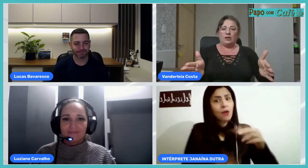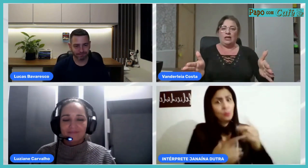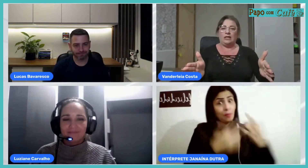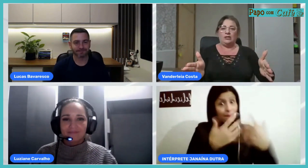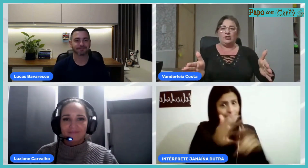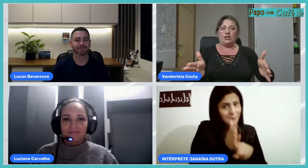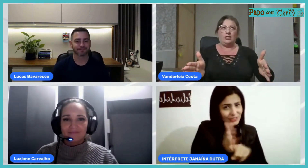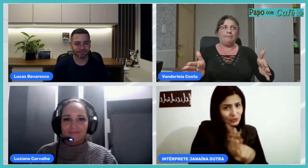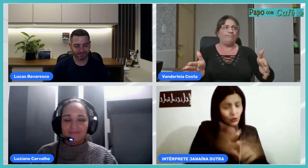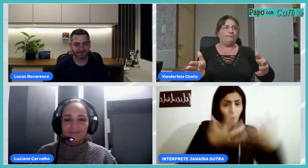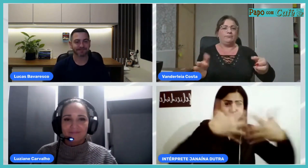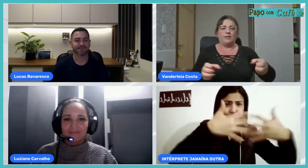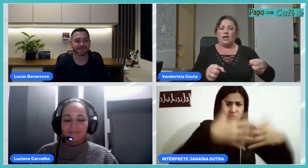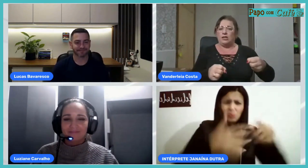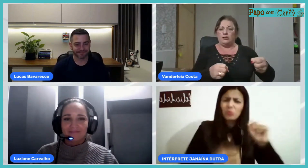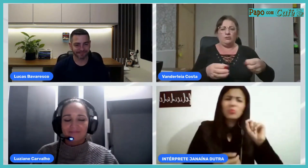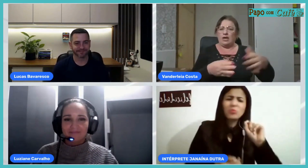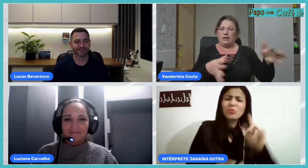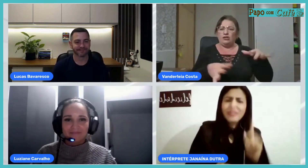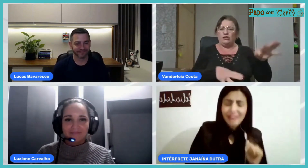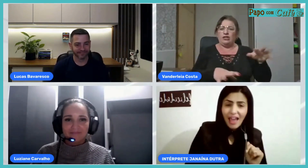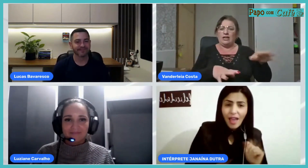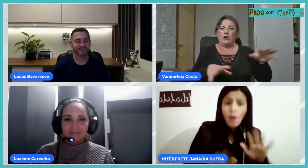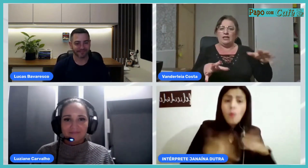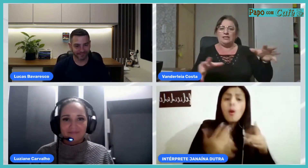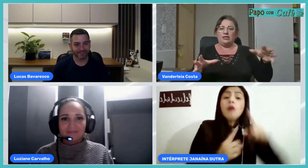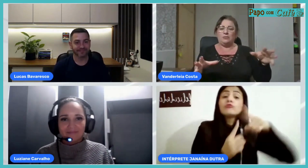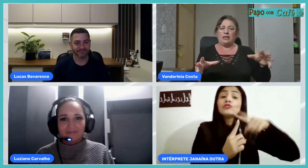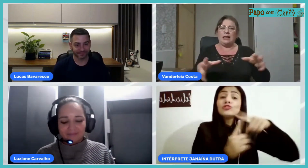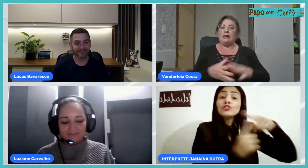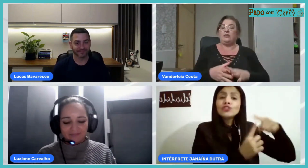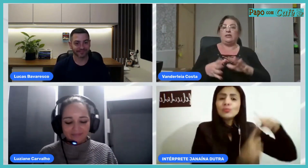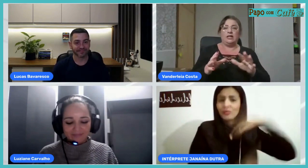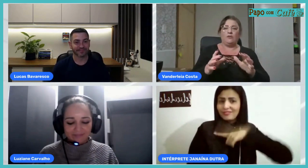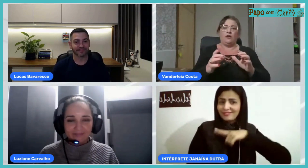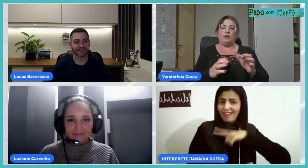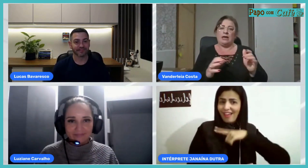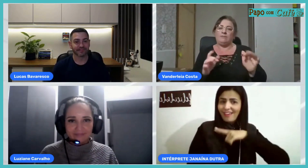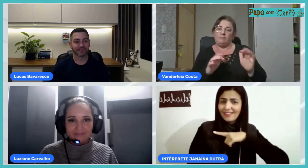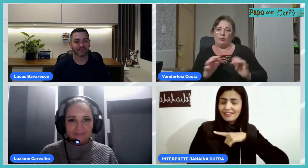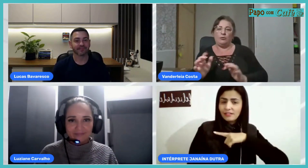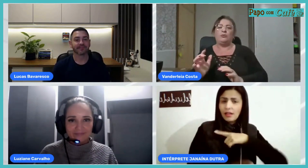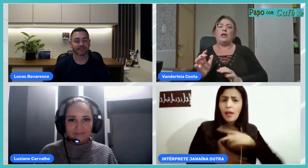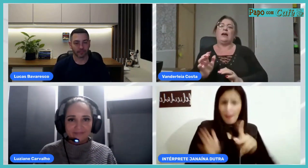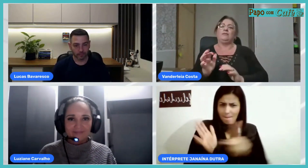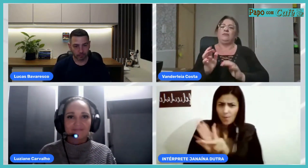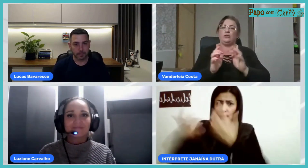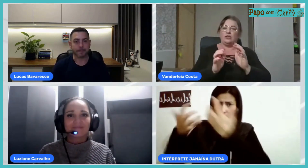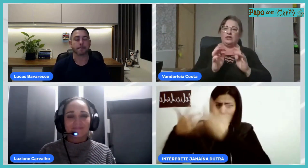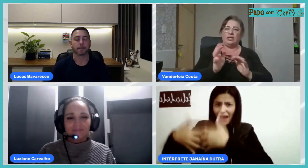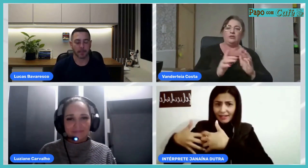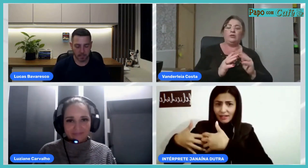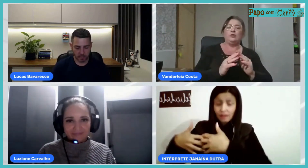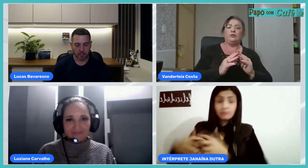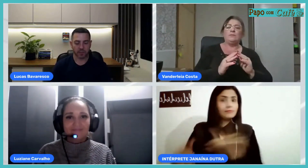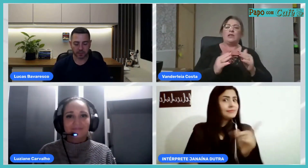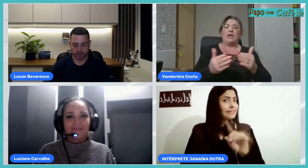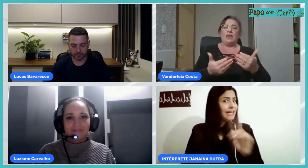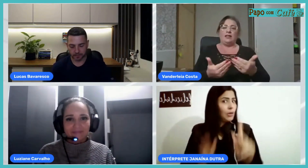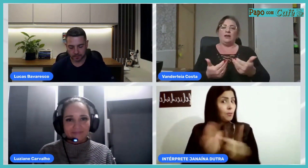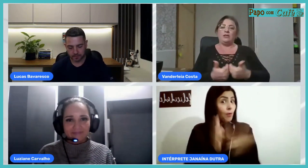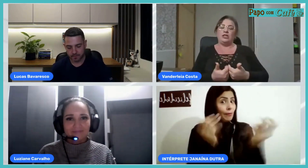de gasolina, de interior, assim, de maquinário. Eu disse, não, vamos lá, vou procurar, videozinho,